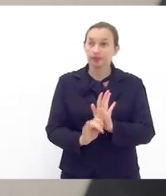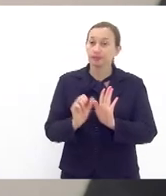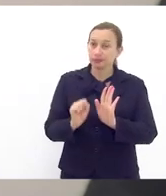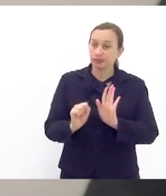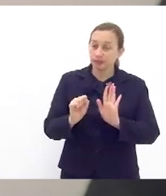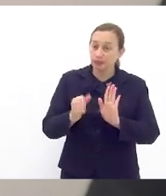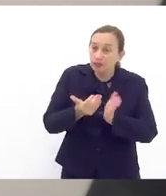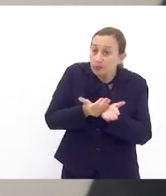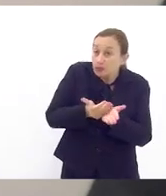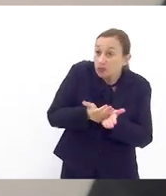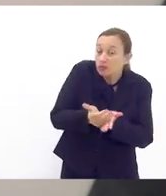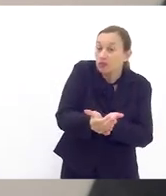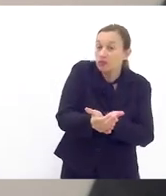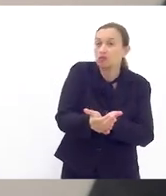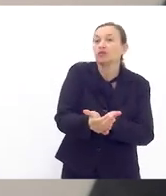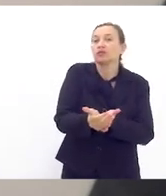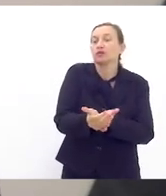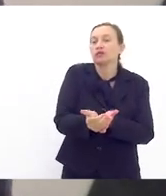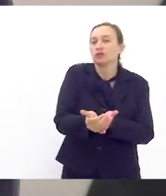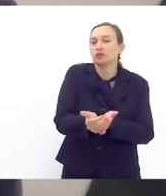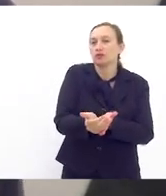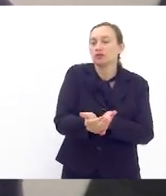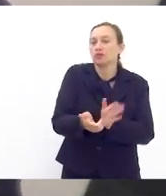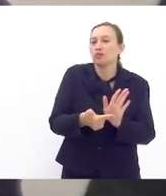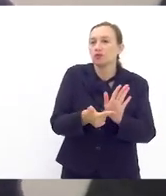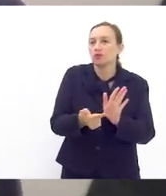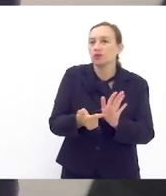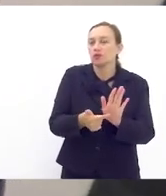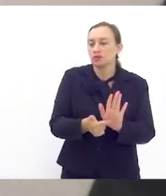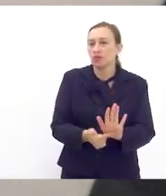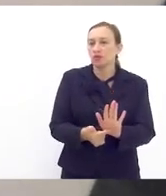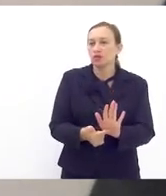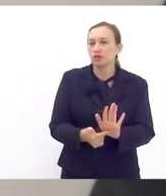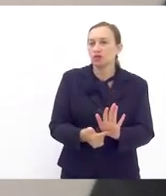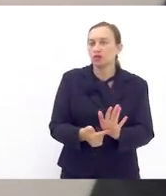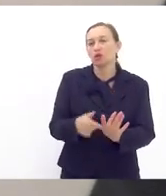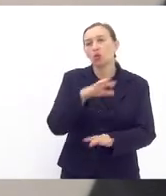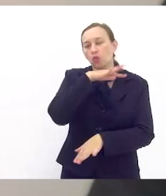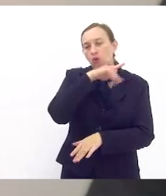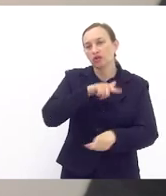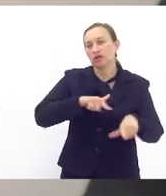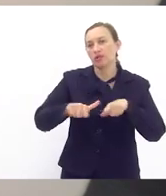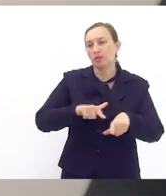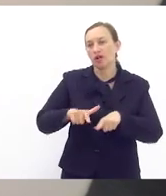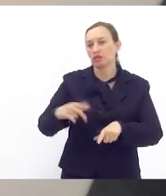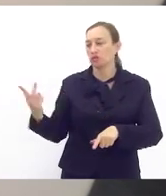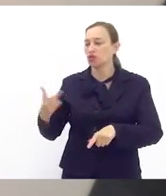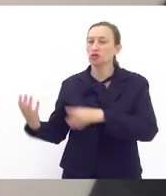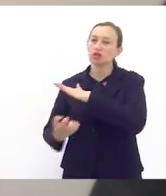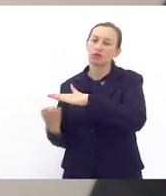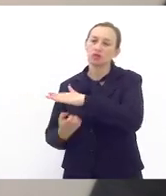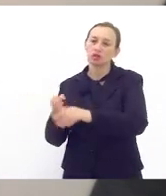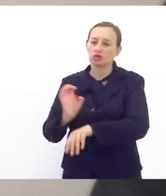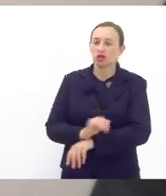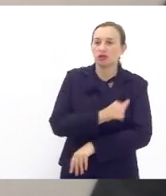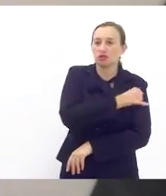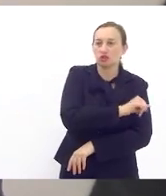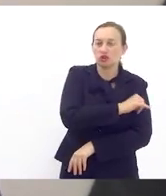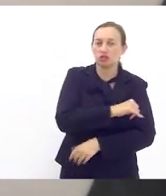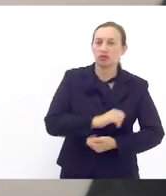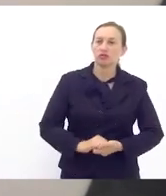o raio X do de serviços que essas empresas prestam no estado do Rio de Janeiro então nós fizemos um raio